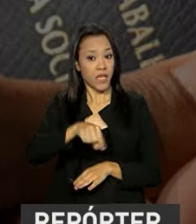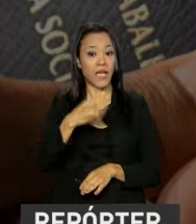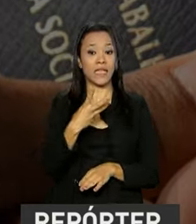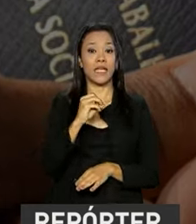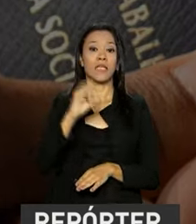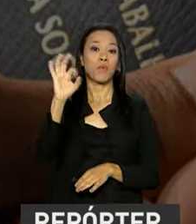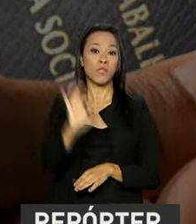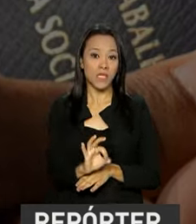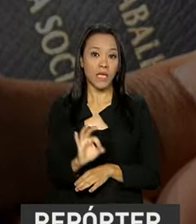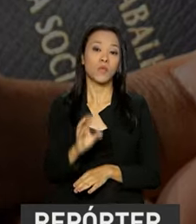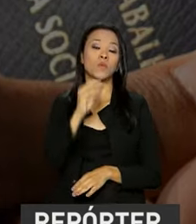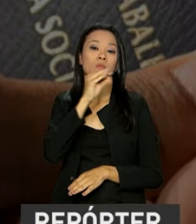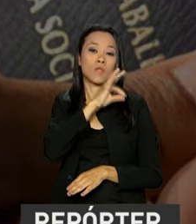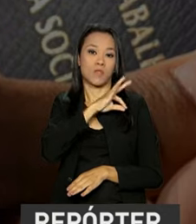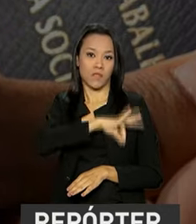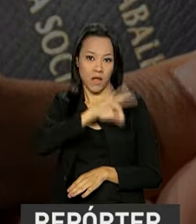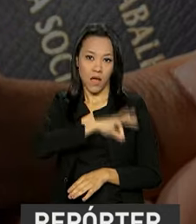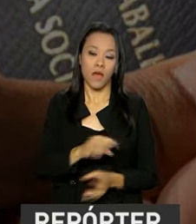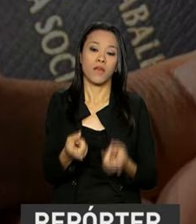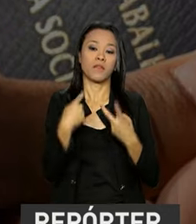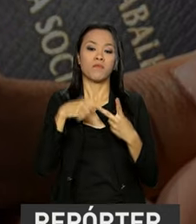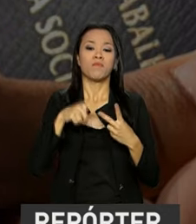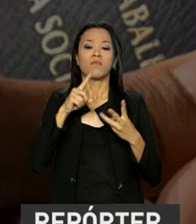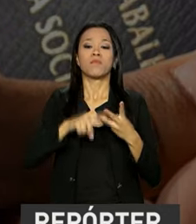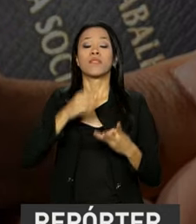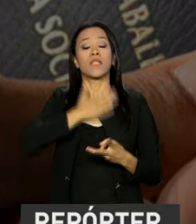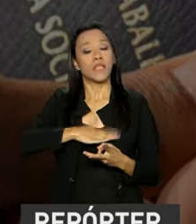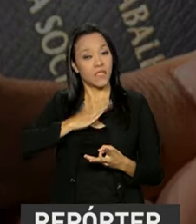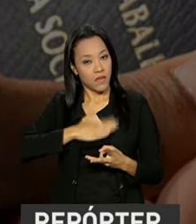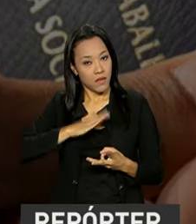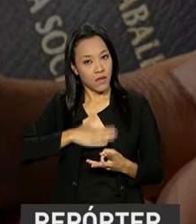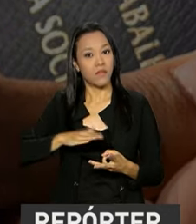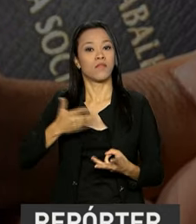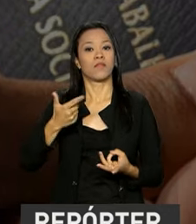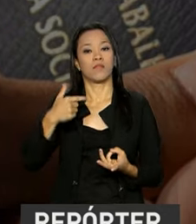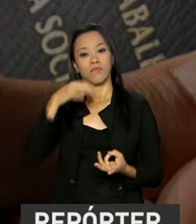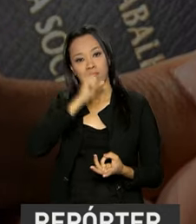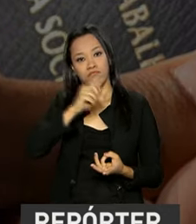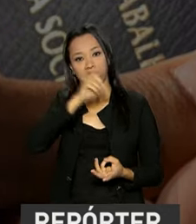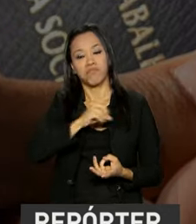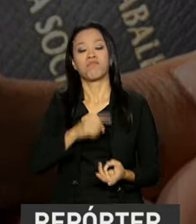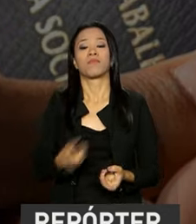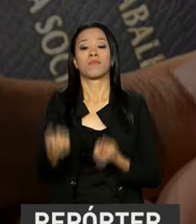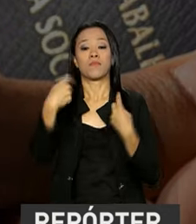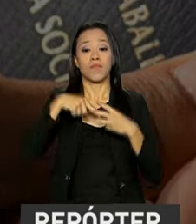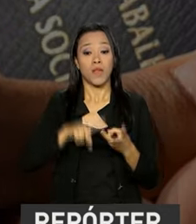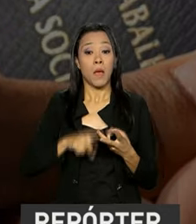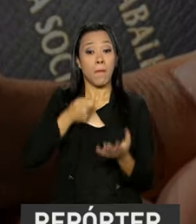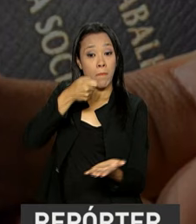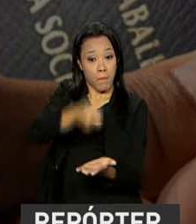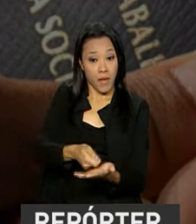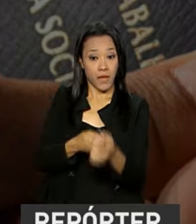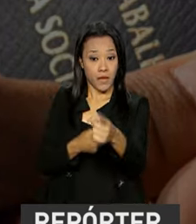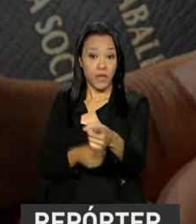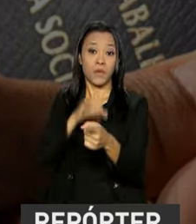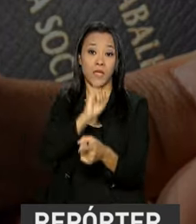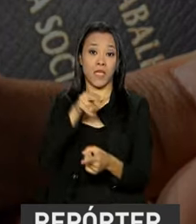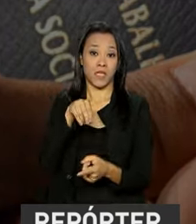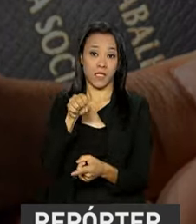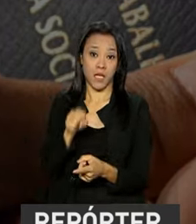30% do salário descanso semanal remunerado contribuição ao INSS e a